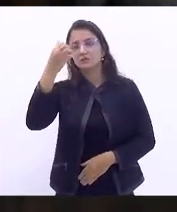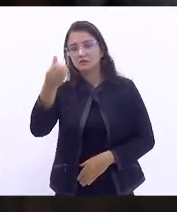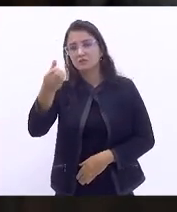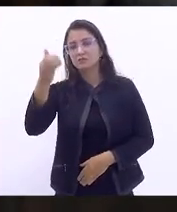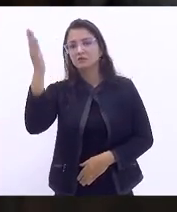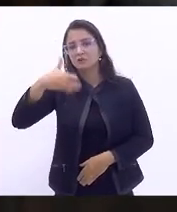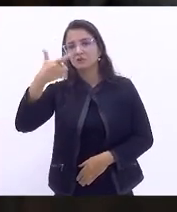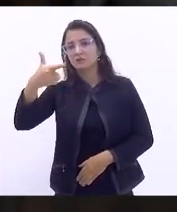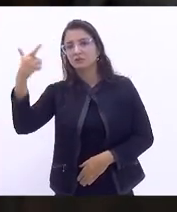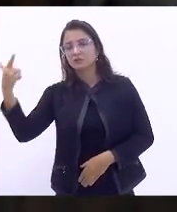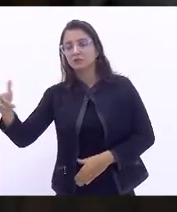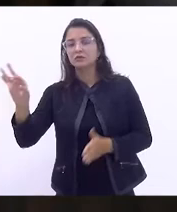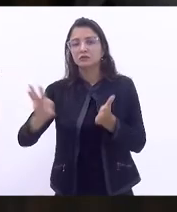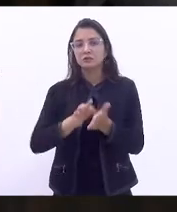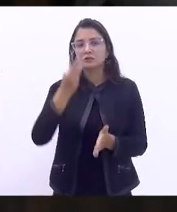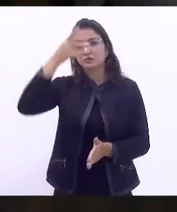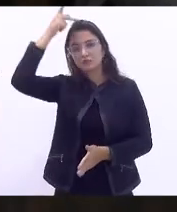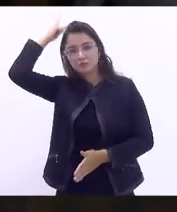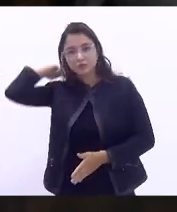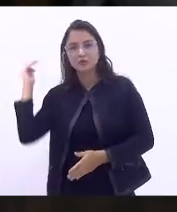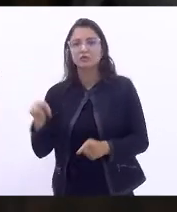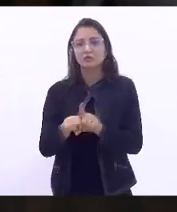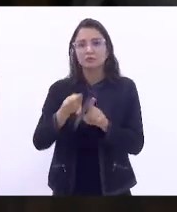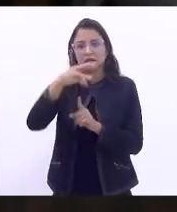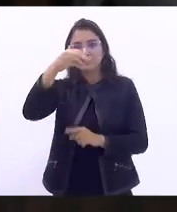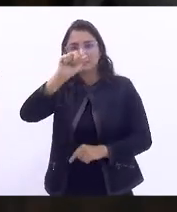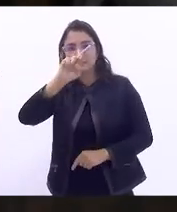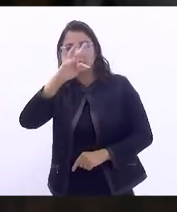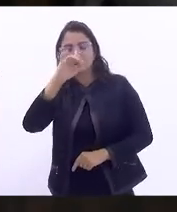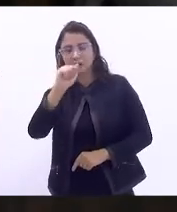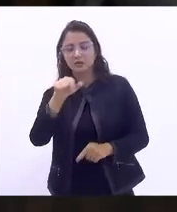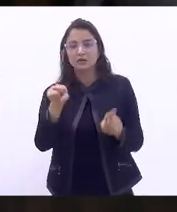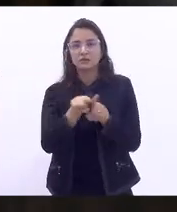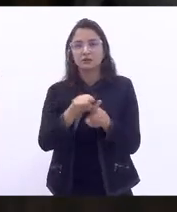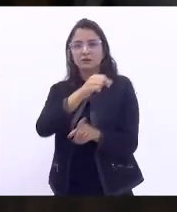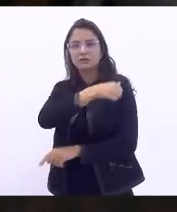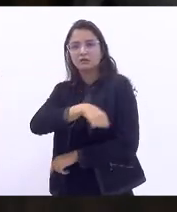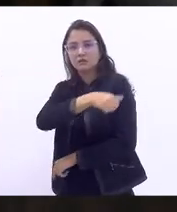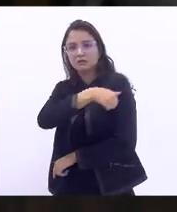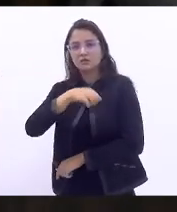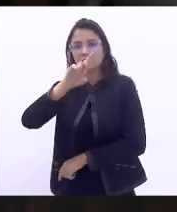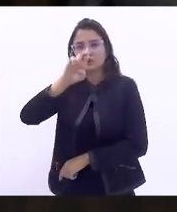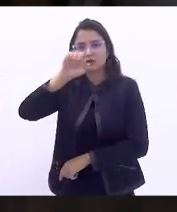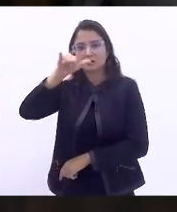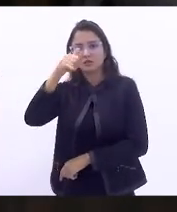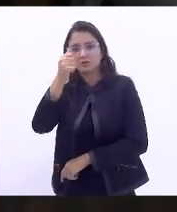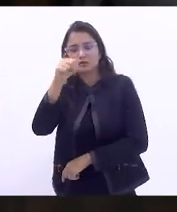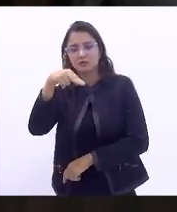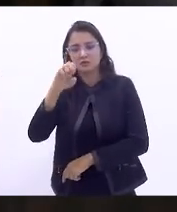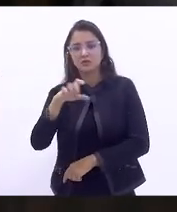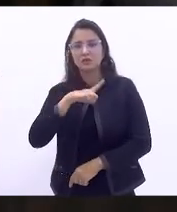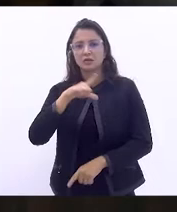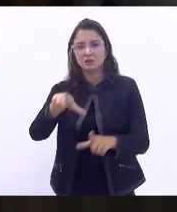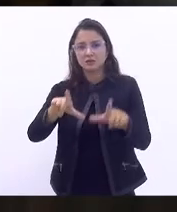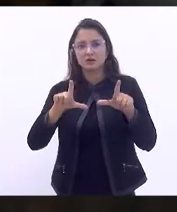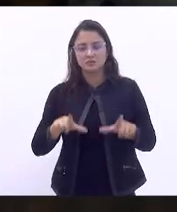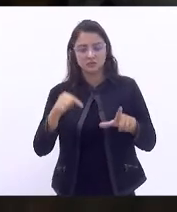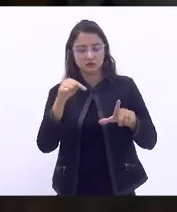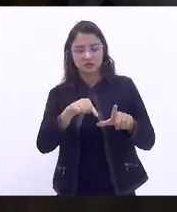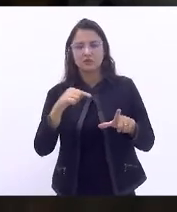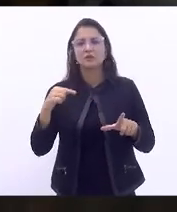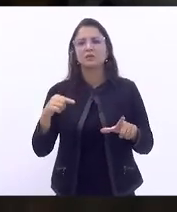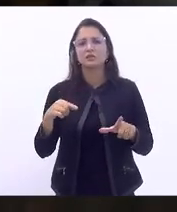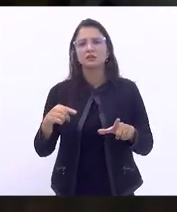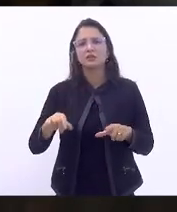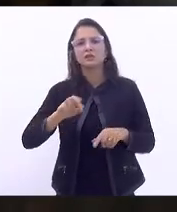Paulo, dos deputados Luiz Paulo, Marta Rocha, enfermeira Rejane, e enfermeira Rejane, que fica concedido o diploma Leonel Brizola às lideranças